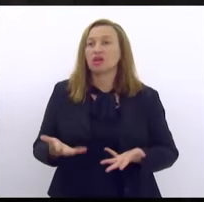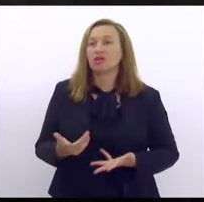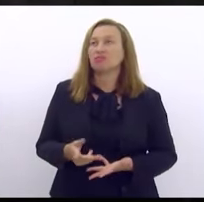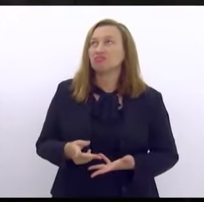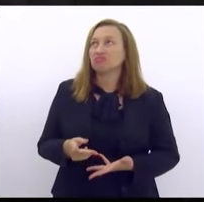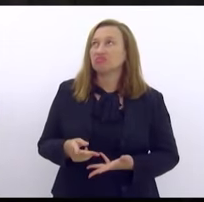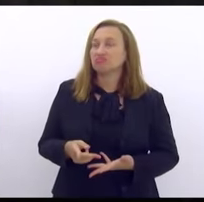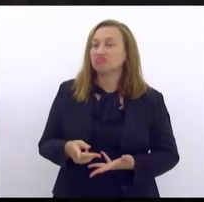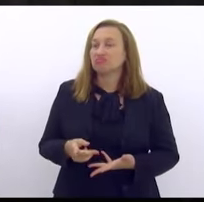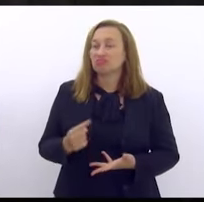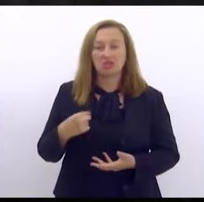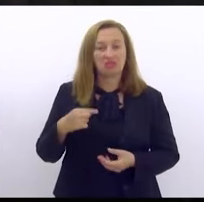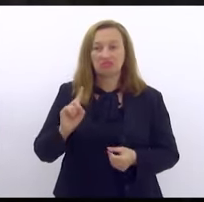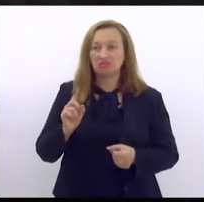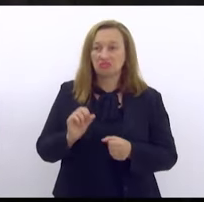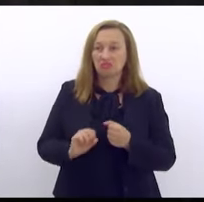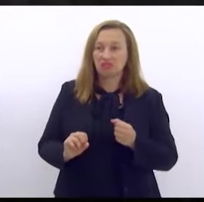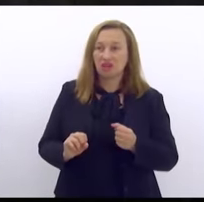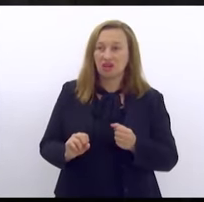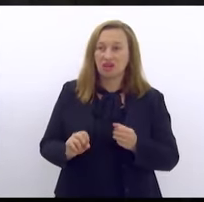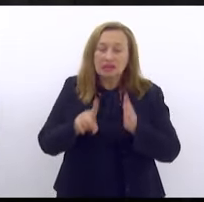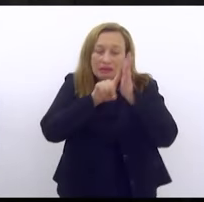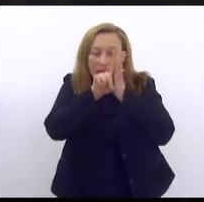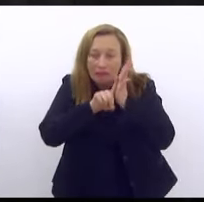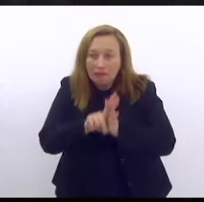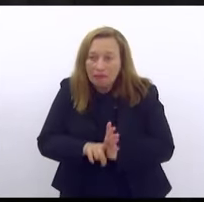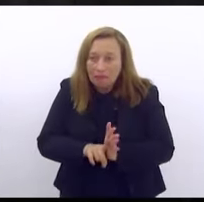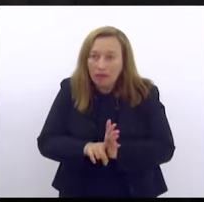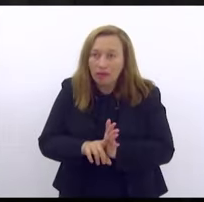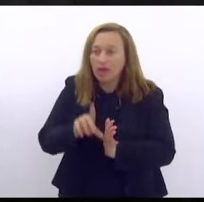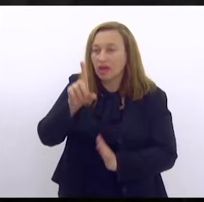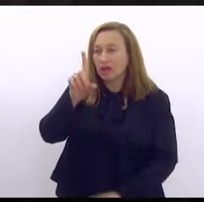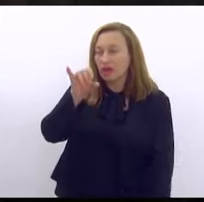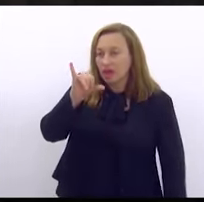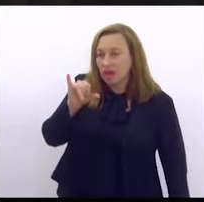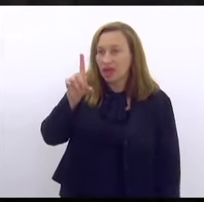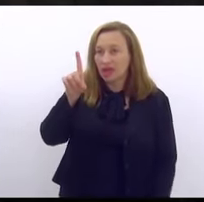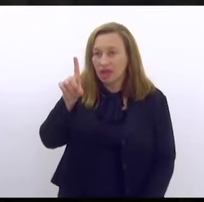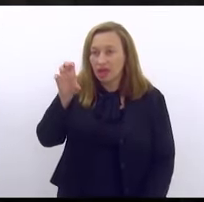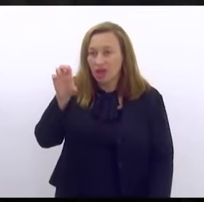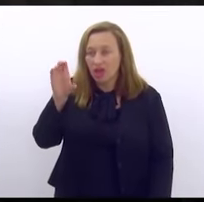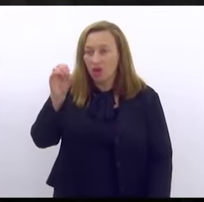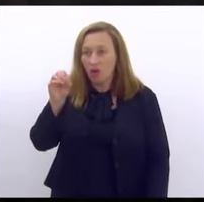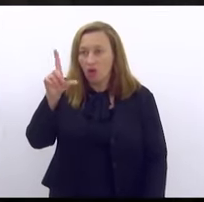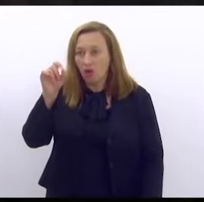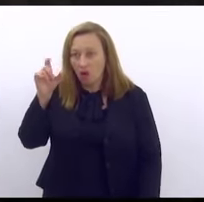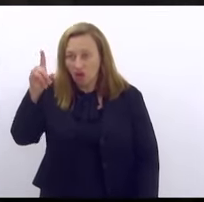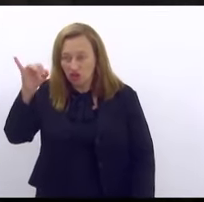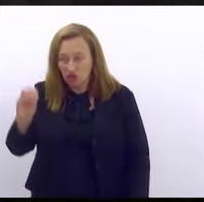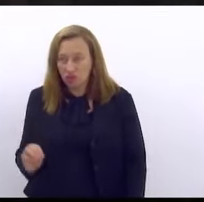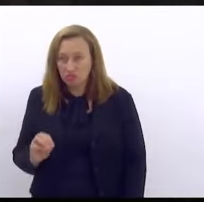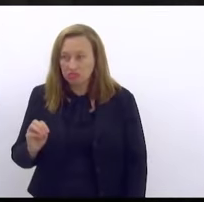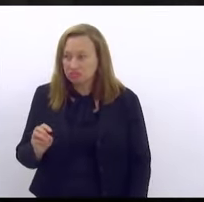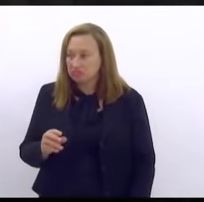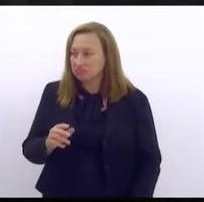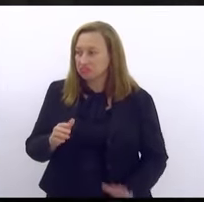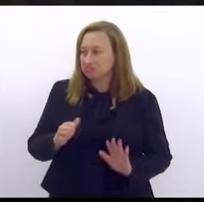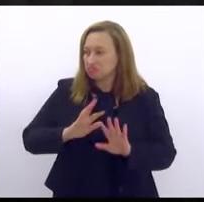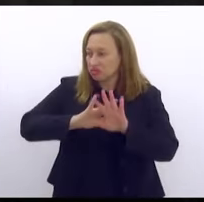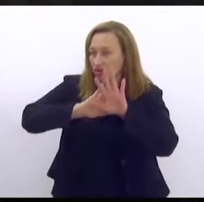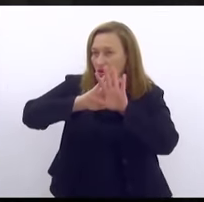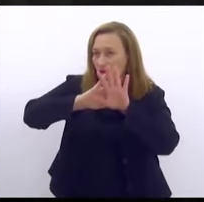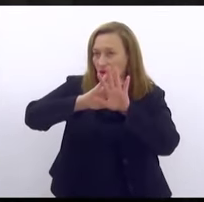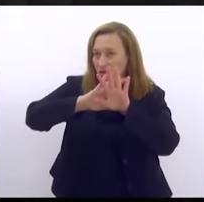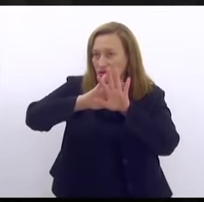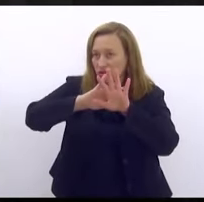faço exame ideológico em ninguém. Muitas vezes tem gente que se diz esquerda, deu duas